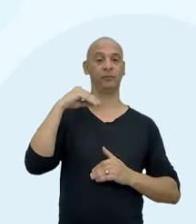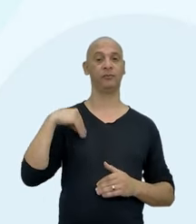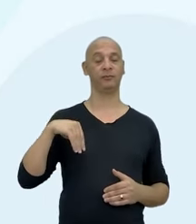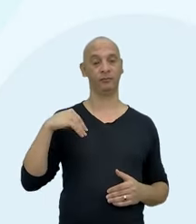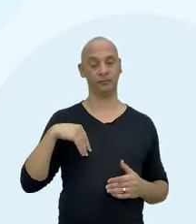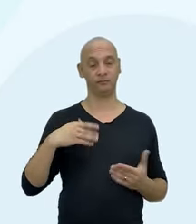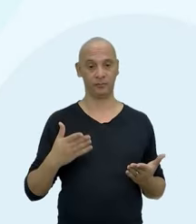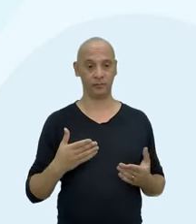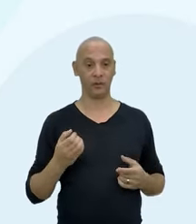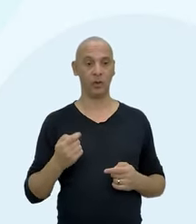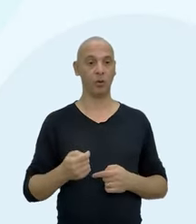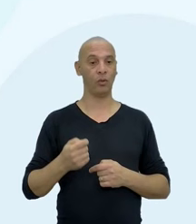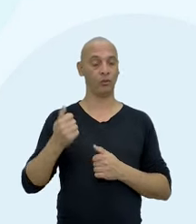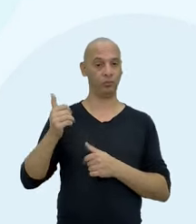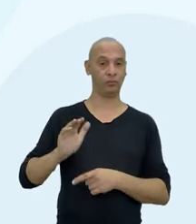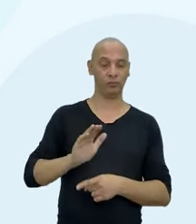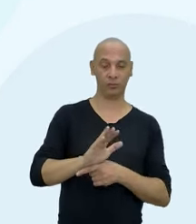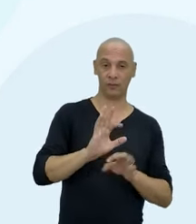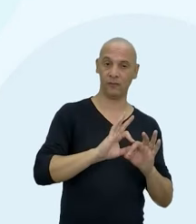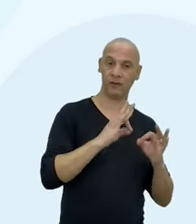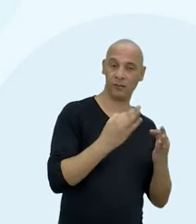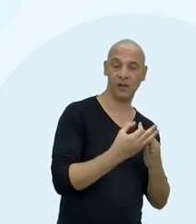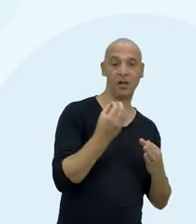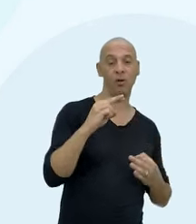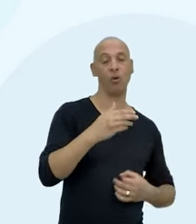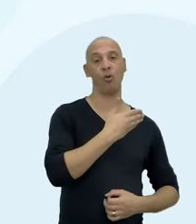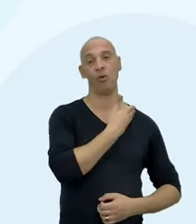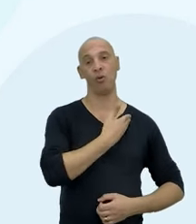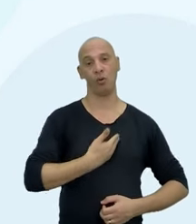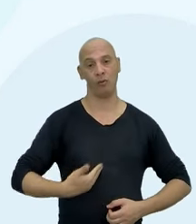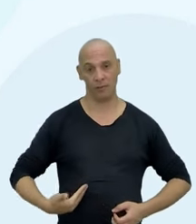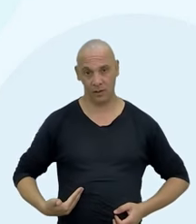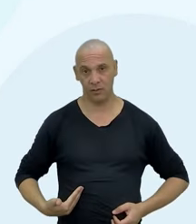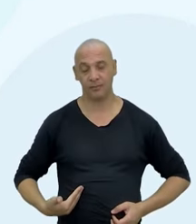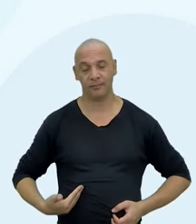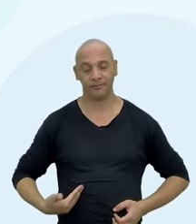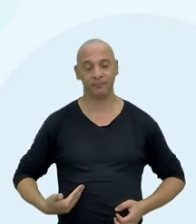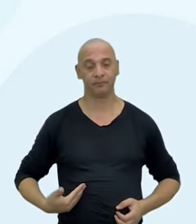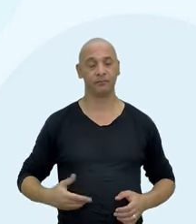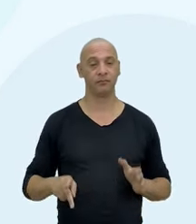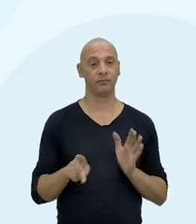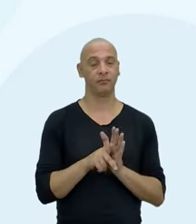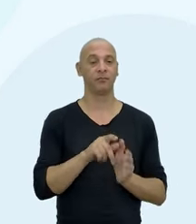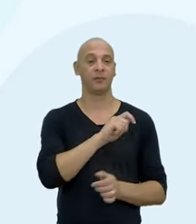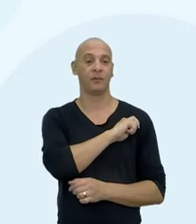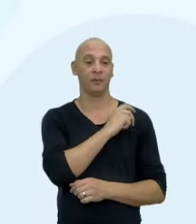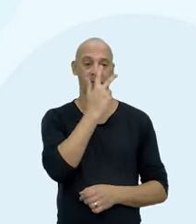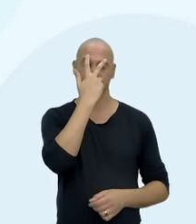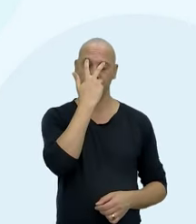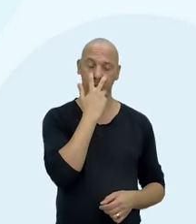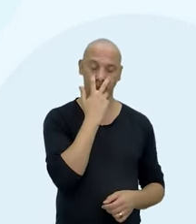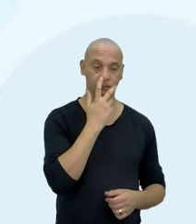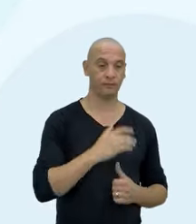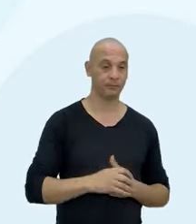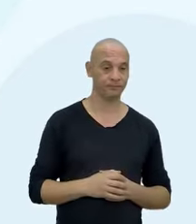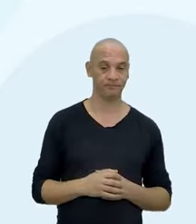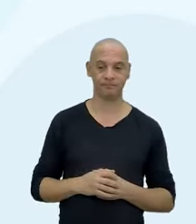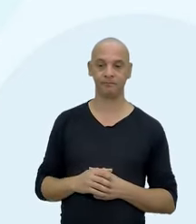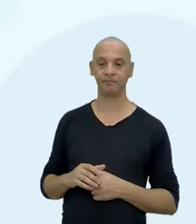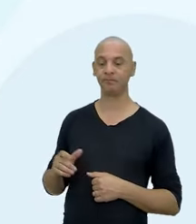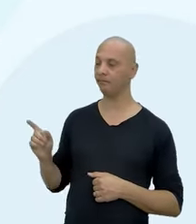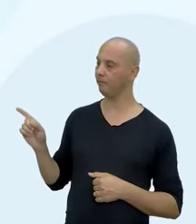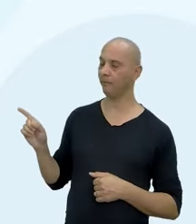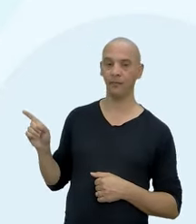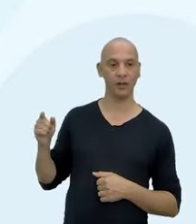ou auxílio de famílias ou auxílio de governo está relacionado aos estudantes com deficiência visual um